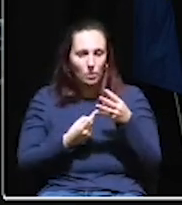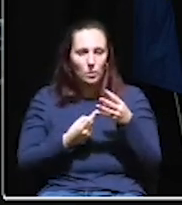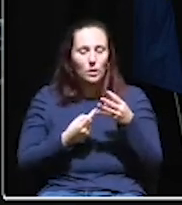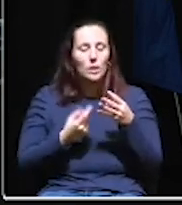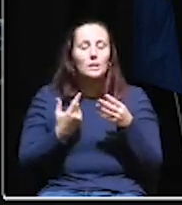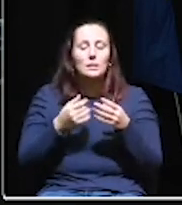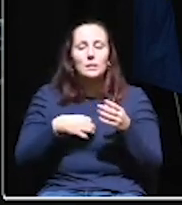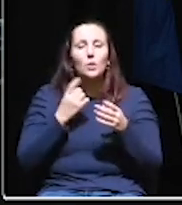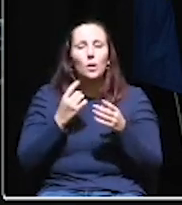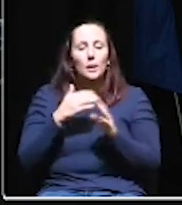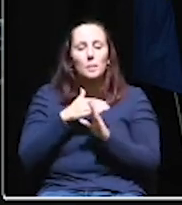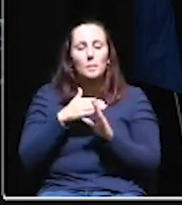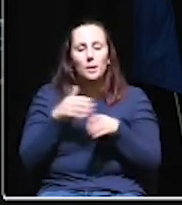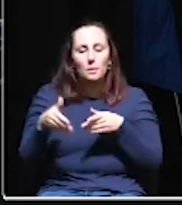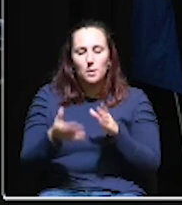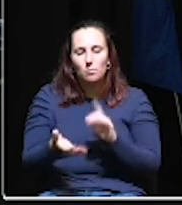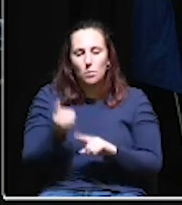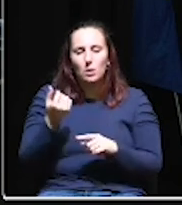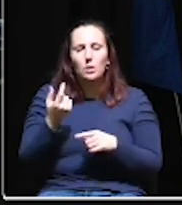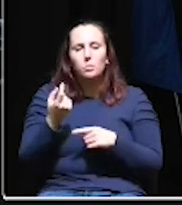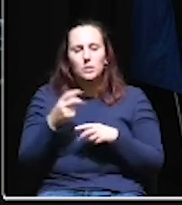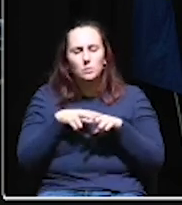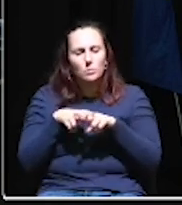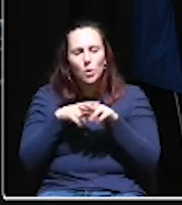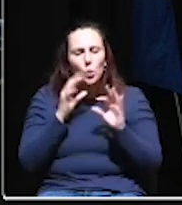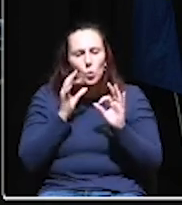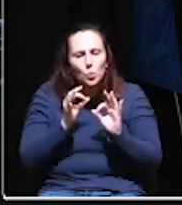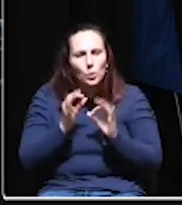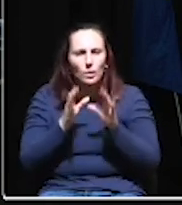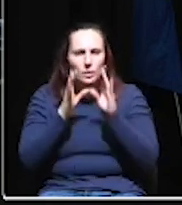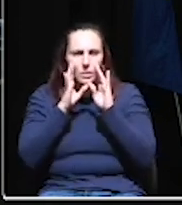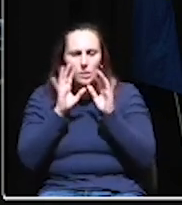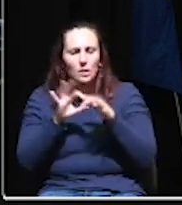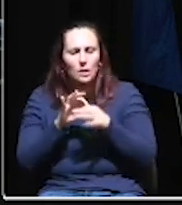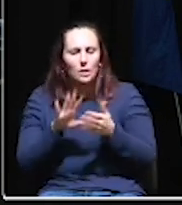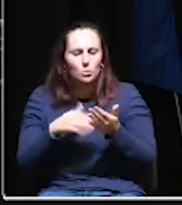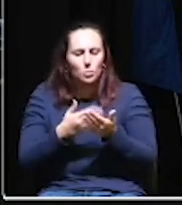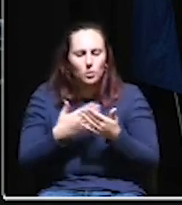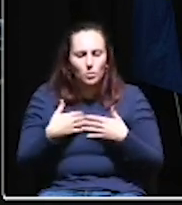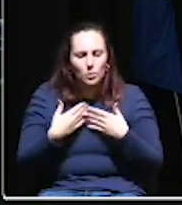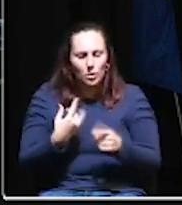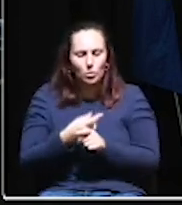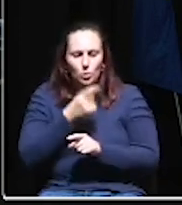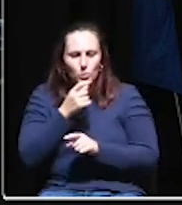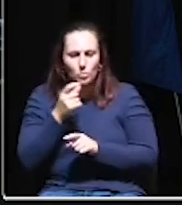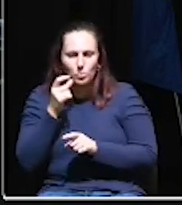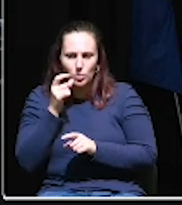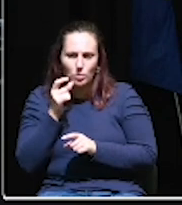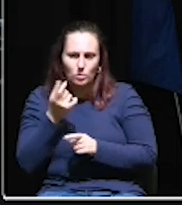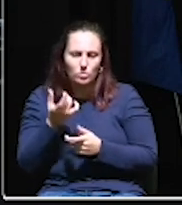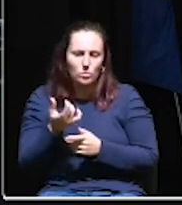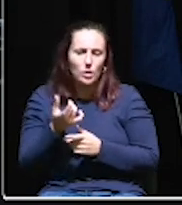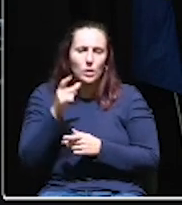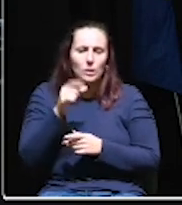orçamentais. Impõe-se, portanto, uma análise cuidada e atenta entre aquilo que são as propostas, as vontades, as promessas apresentadas aos cidadãos e